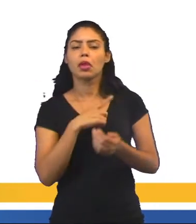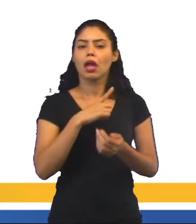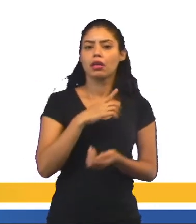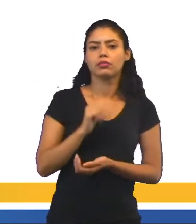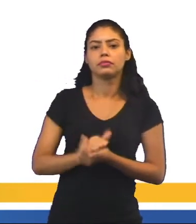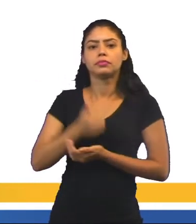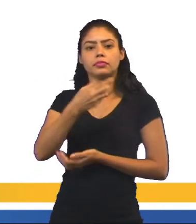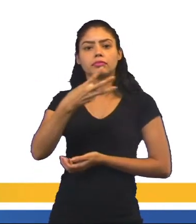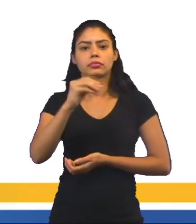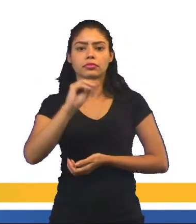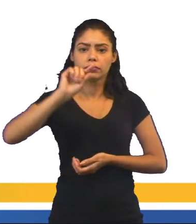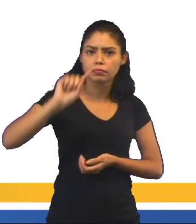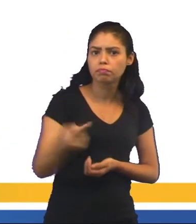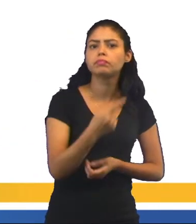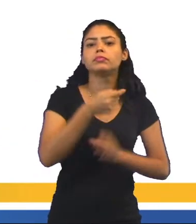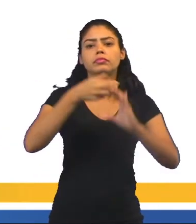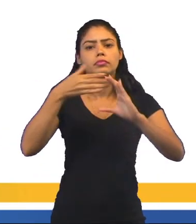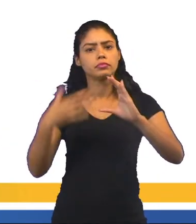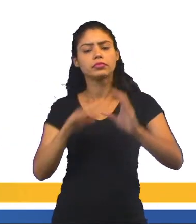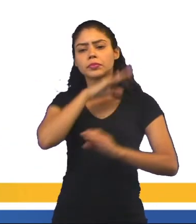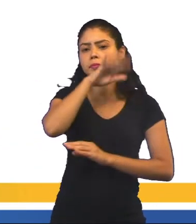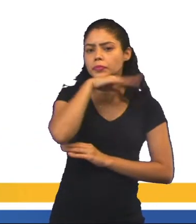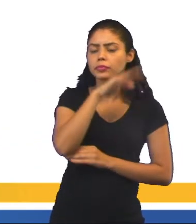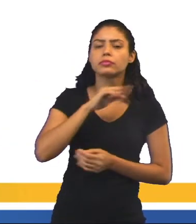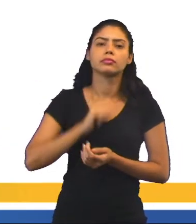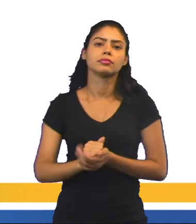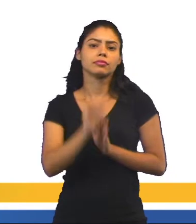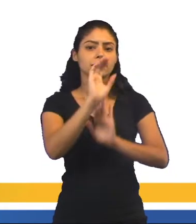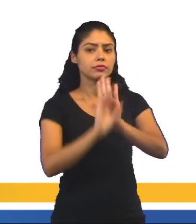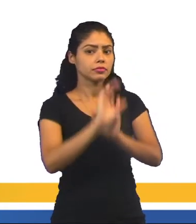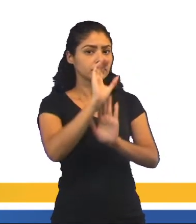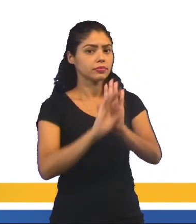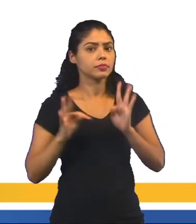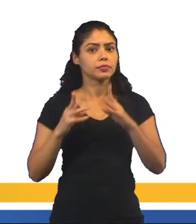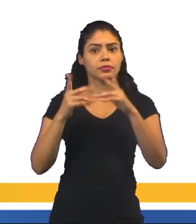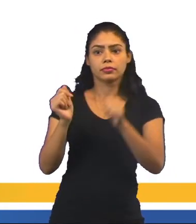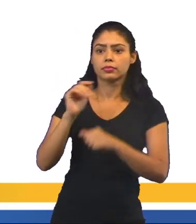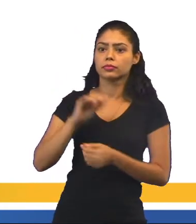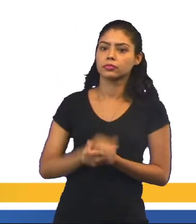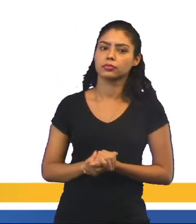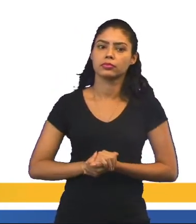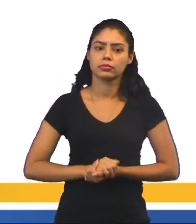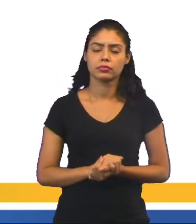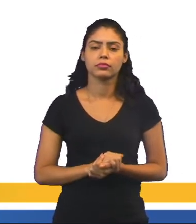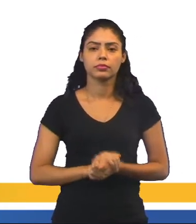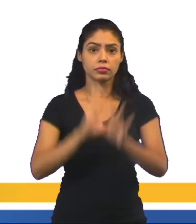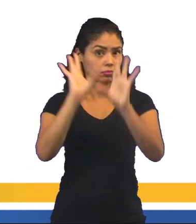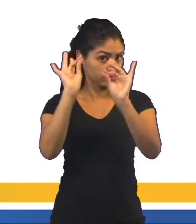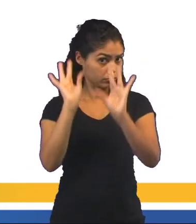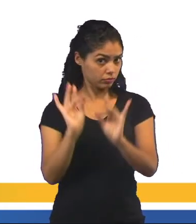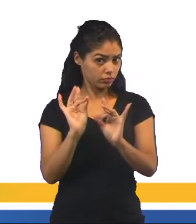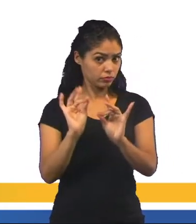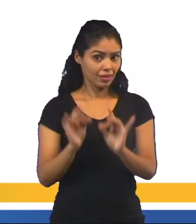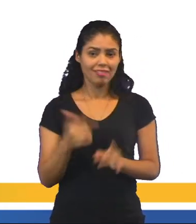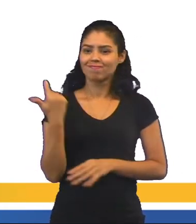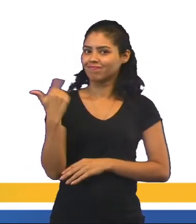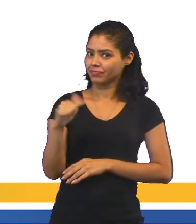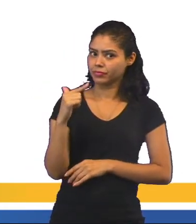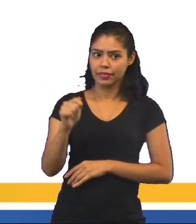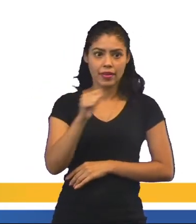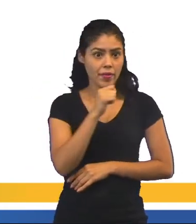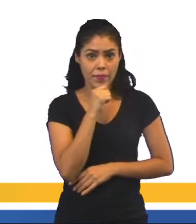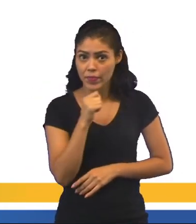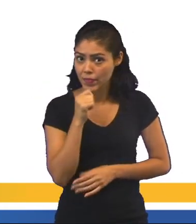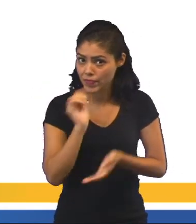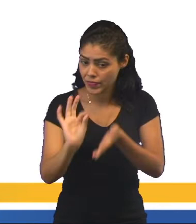bioma cerca de 30 milhões de espécies de animais. Contudo, olha o detalhe, nem